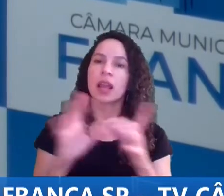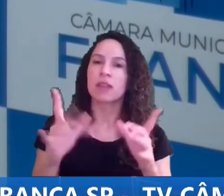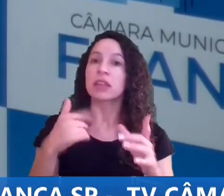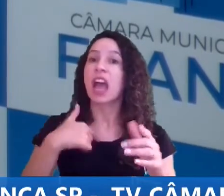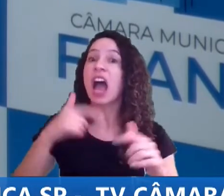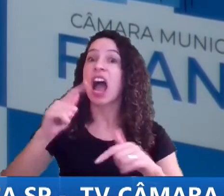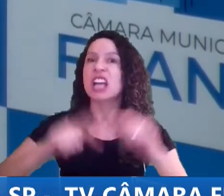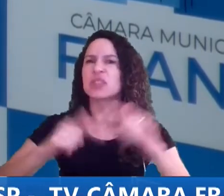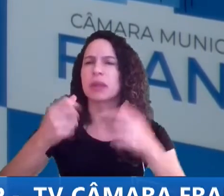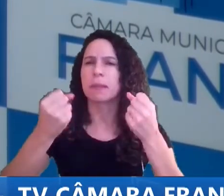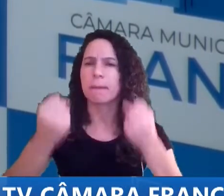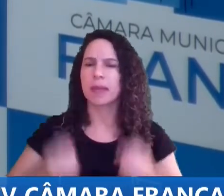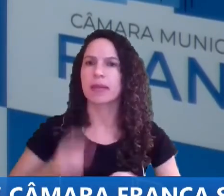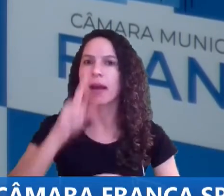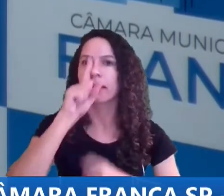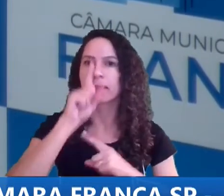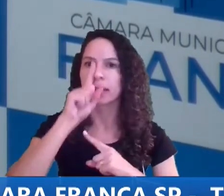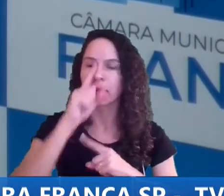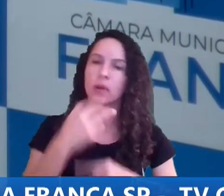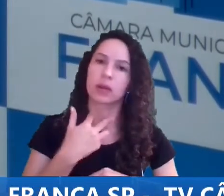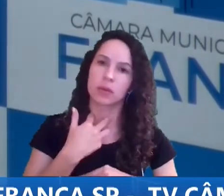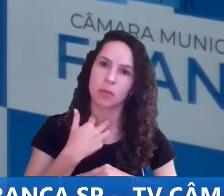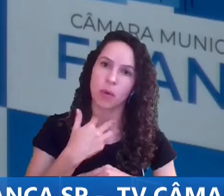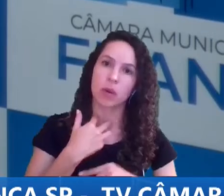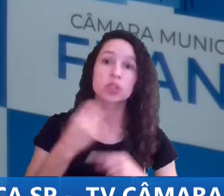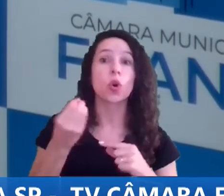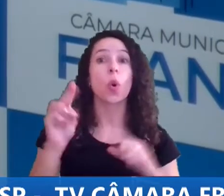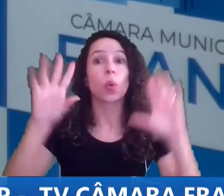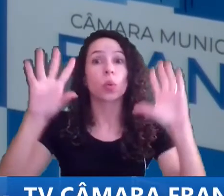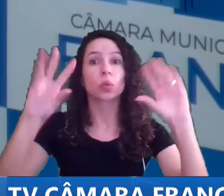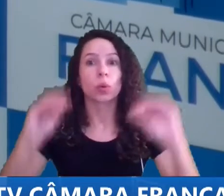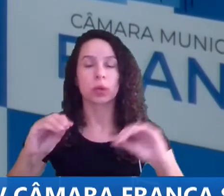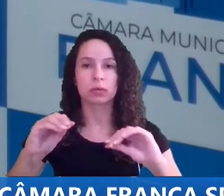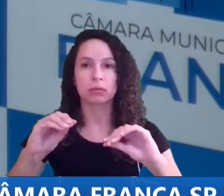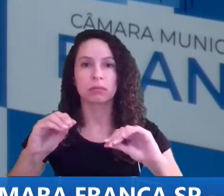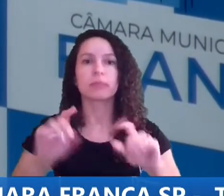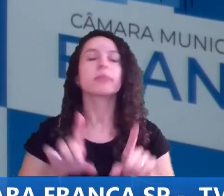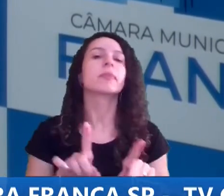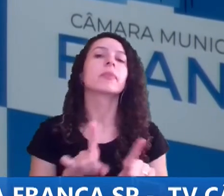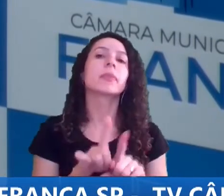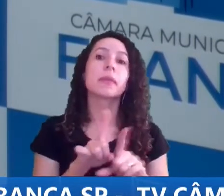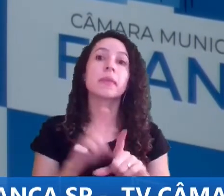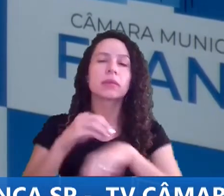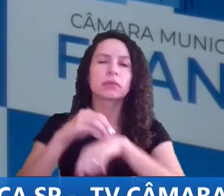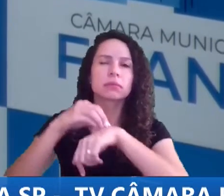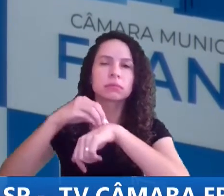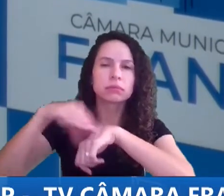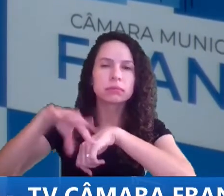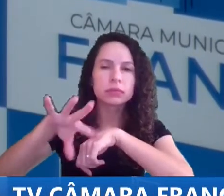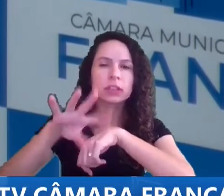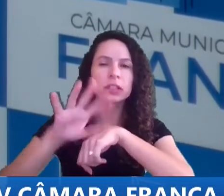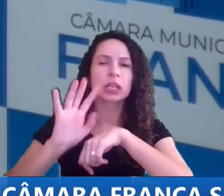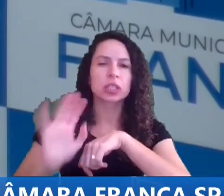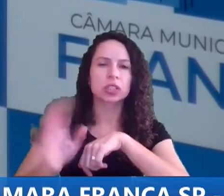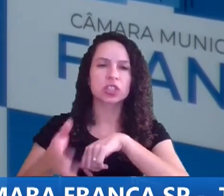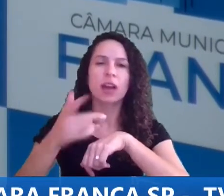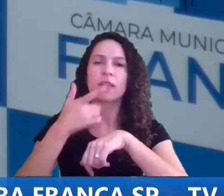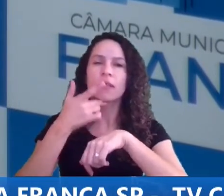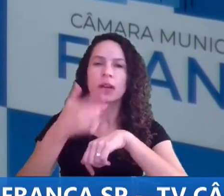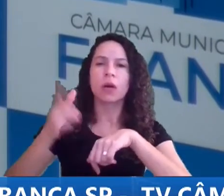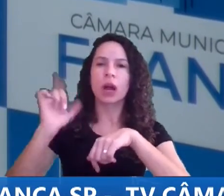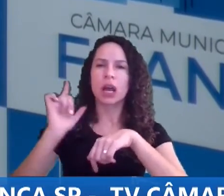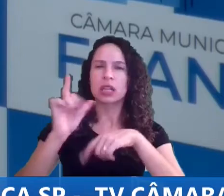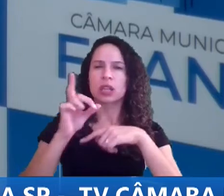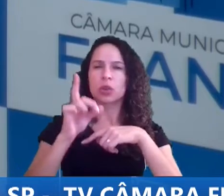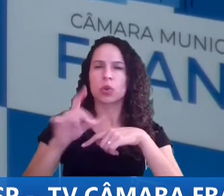insalubre, perigosa ou noturna, né? E aqui eu faço até uma sugestão, além da questão que já foi colocada pelo doutor Anderson,